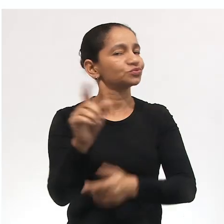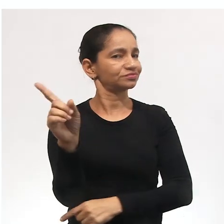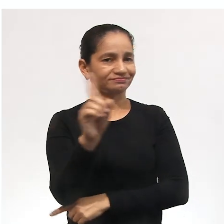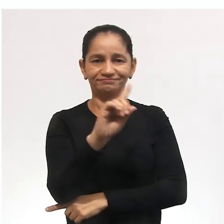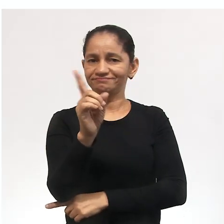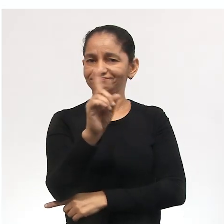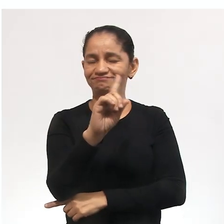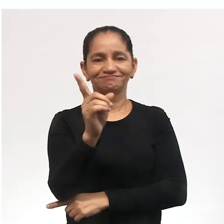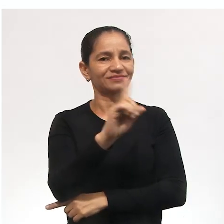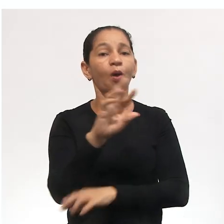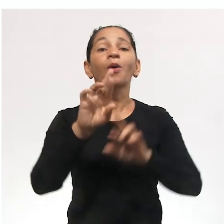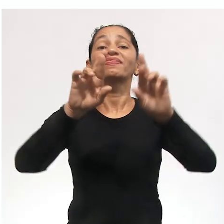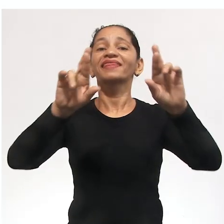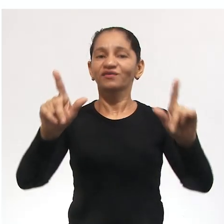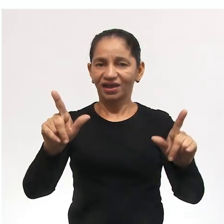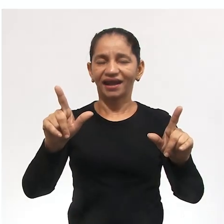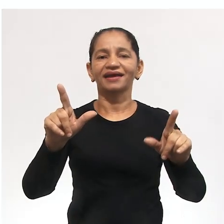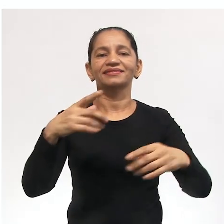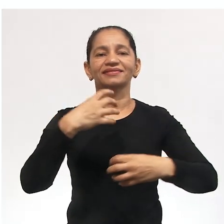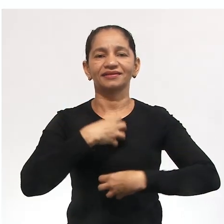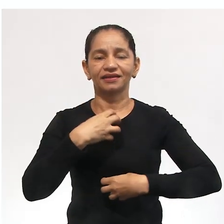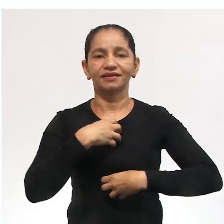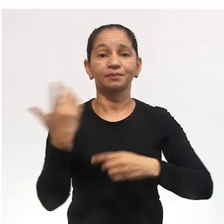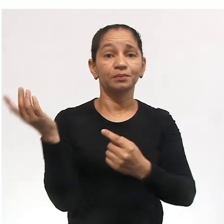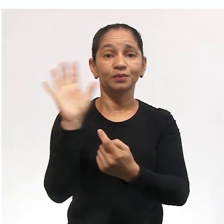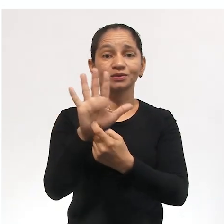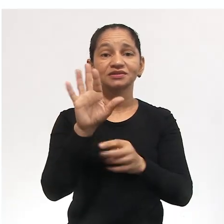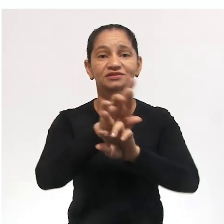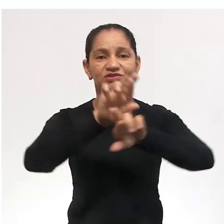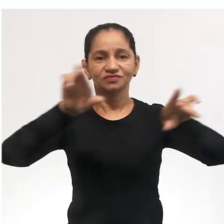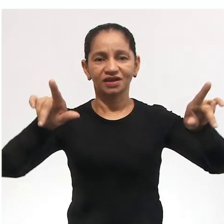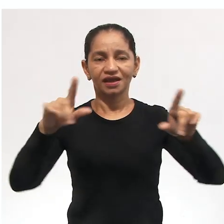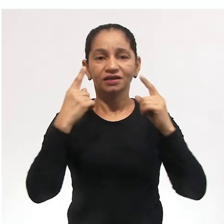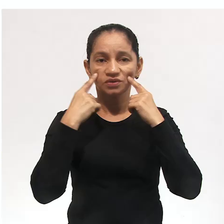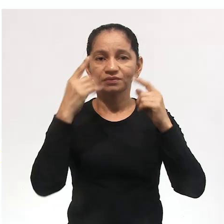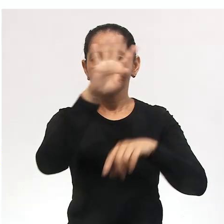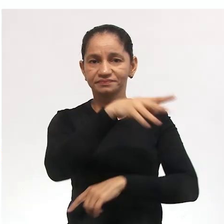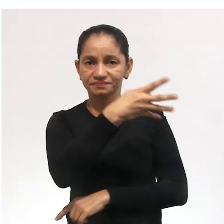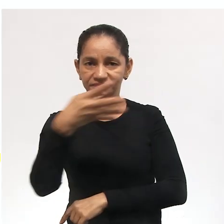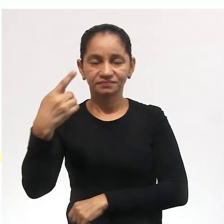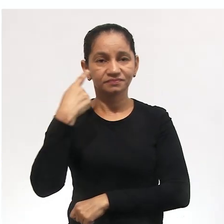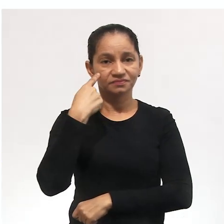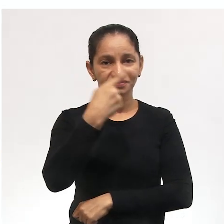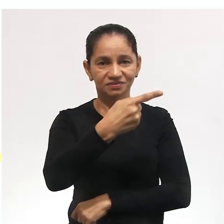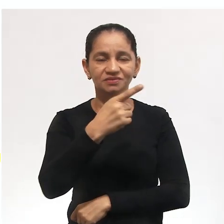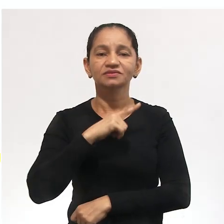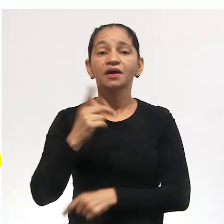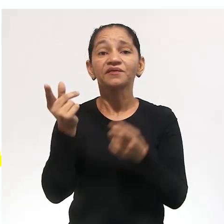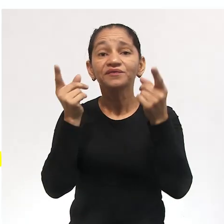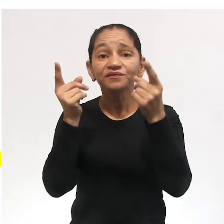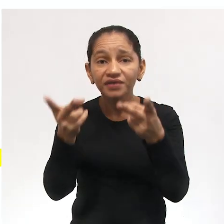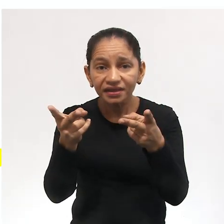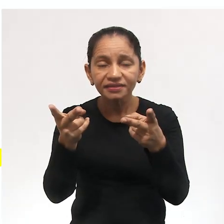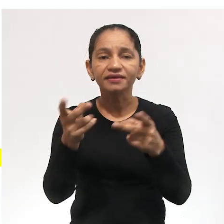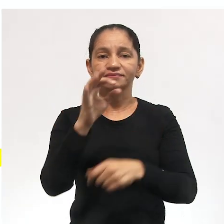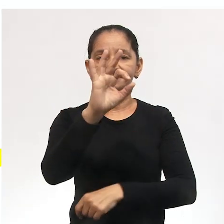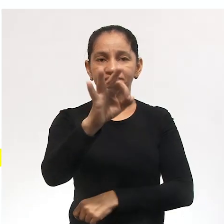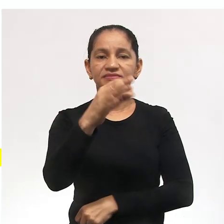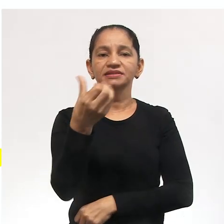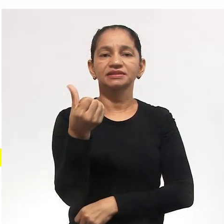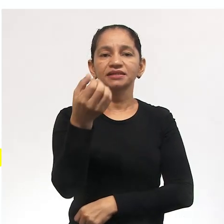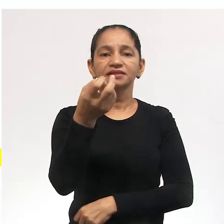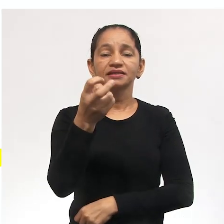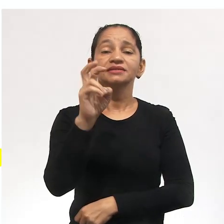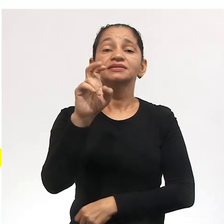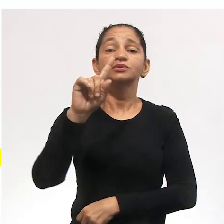gente tem aqui no resultado do exercício, a gente tem a receita de vendas no valor de 65 mil, tá certo? E esses